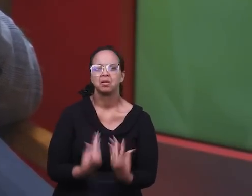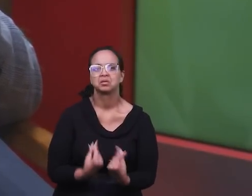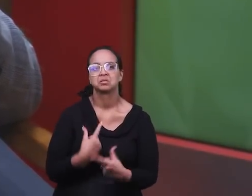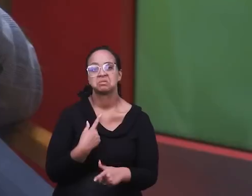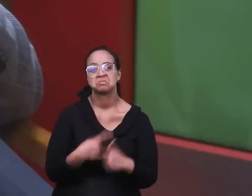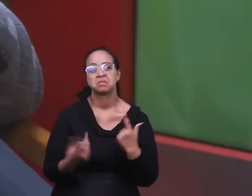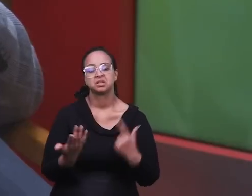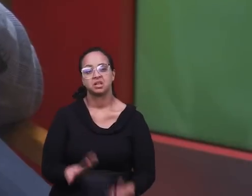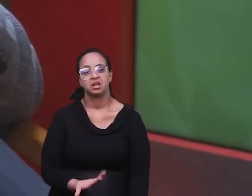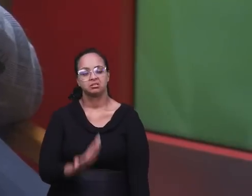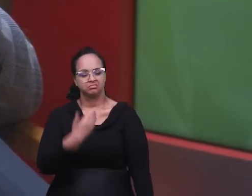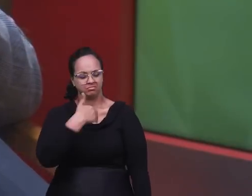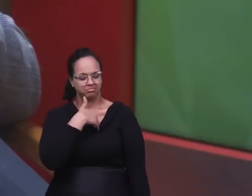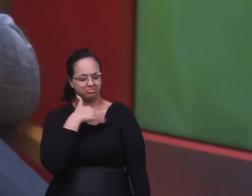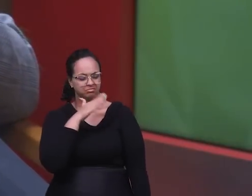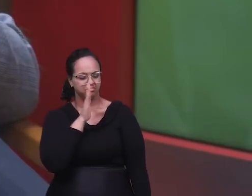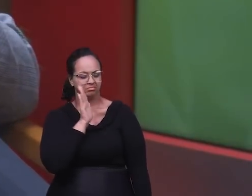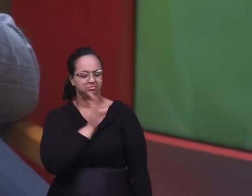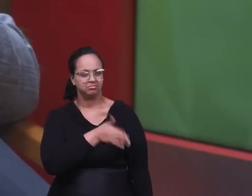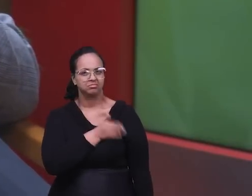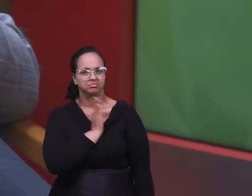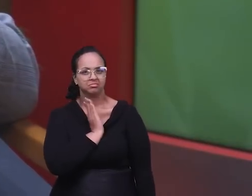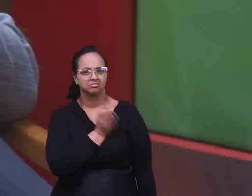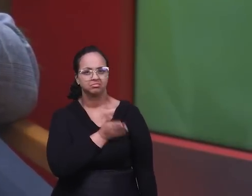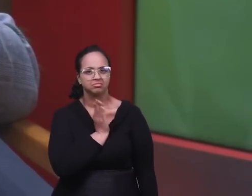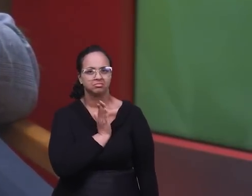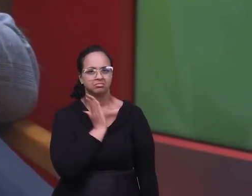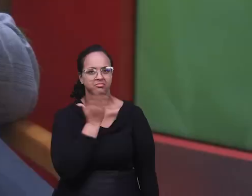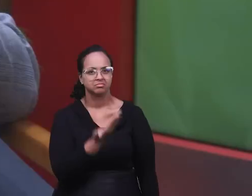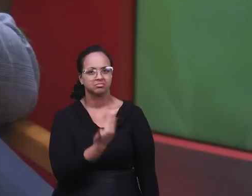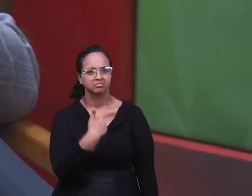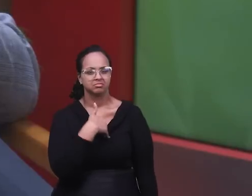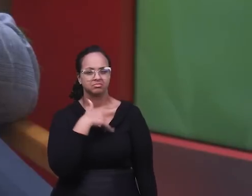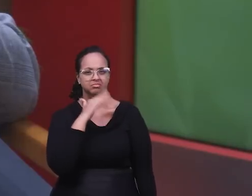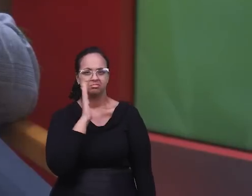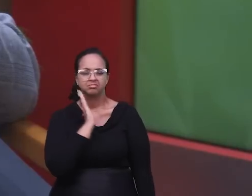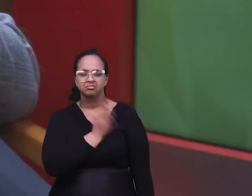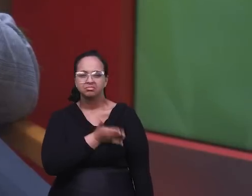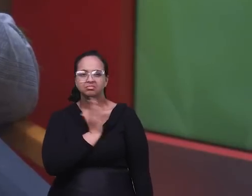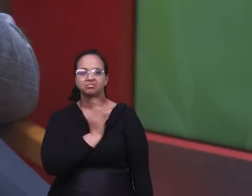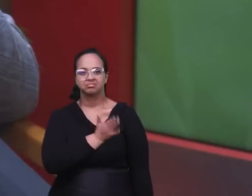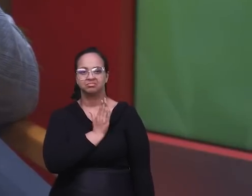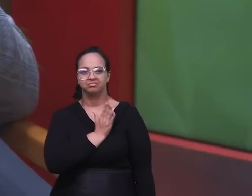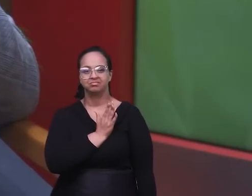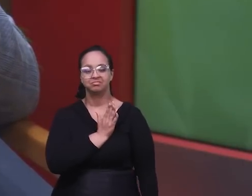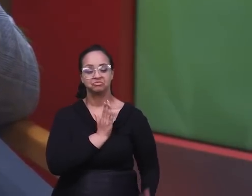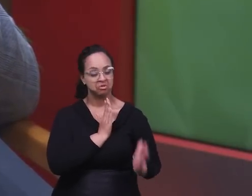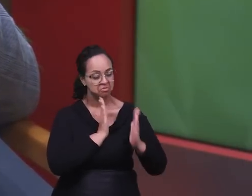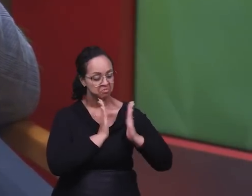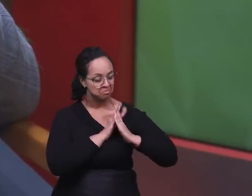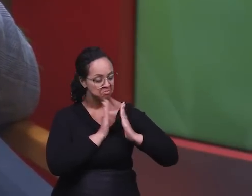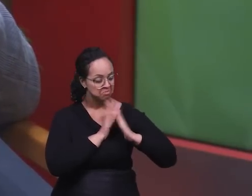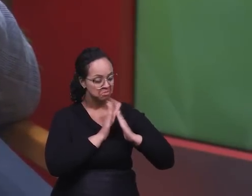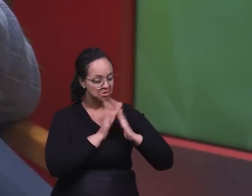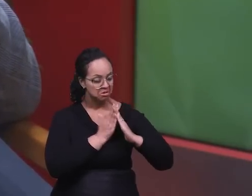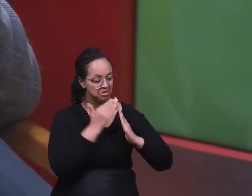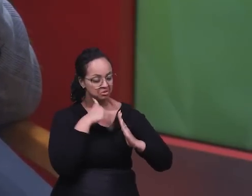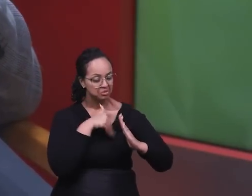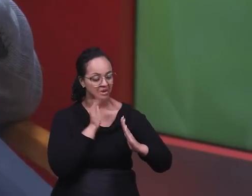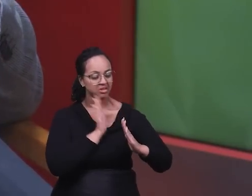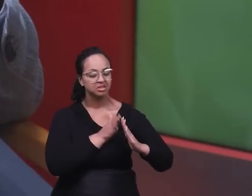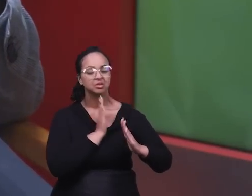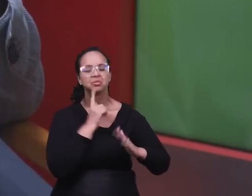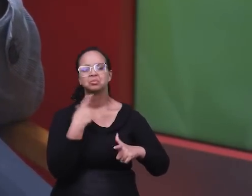em Cantares, morará entre os meus seios, quer dizer, no coração. No coração. Então, para a